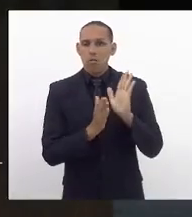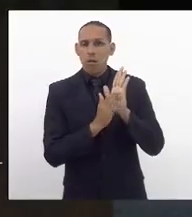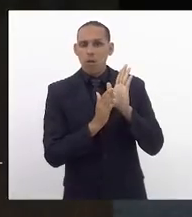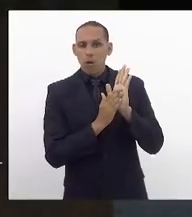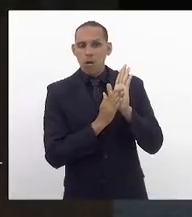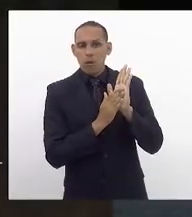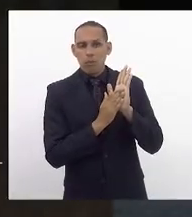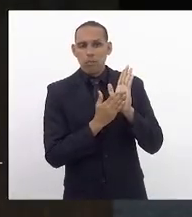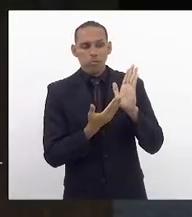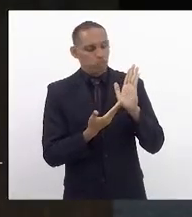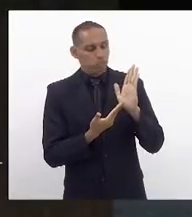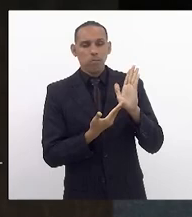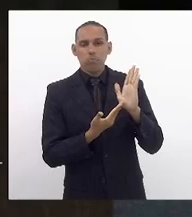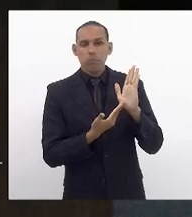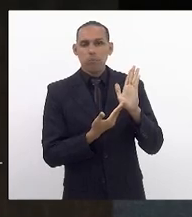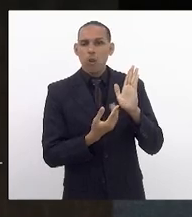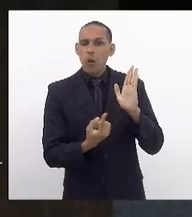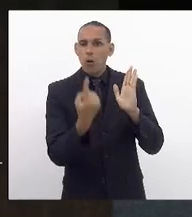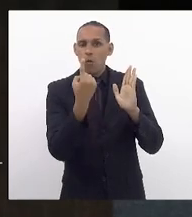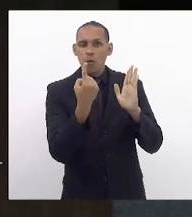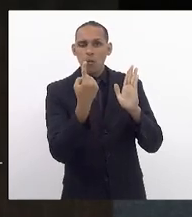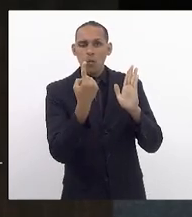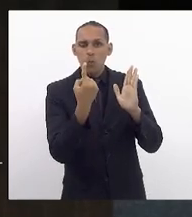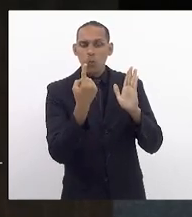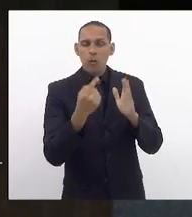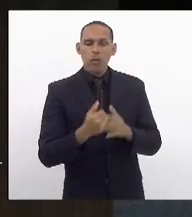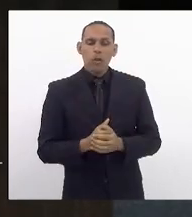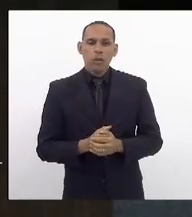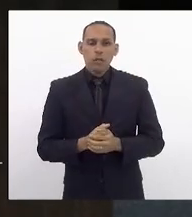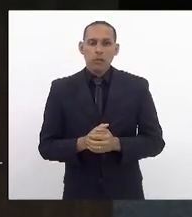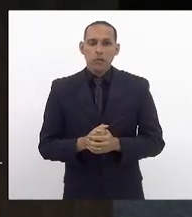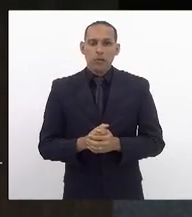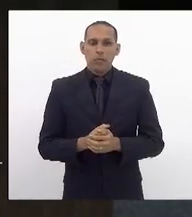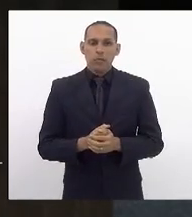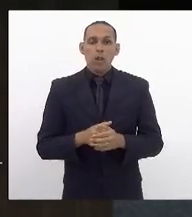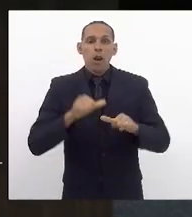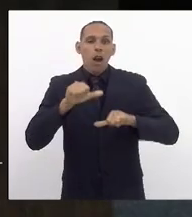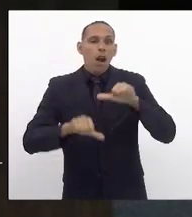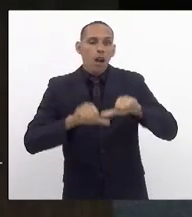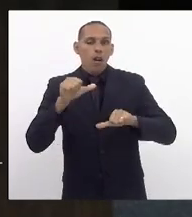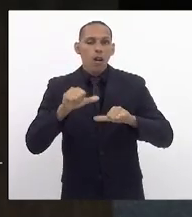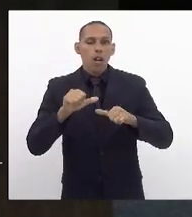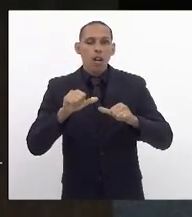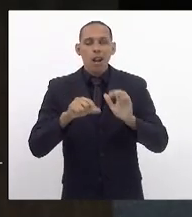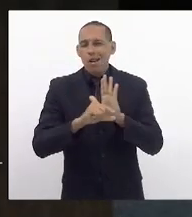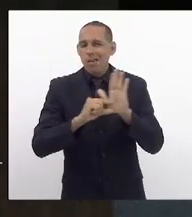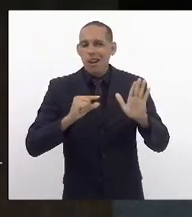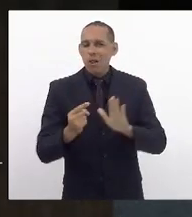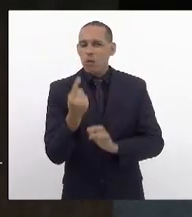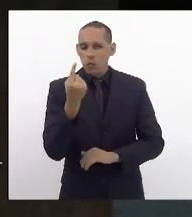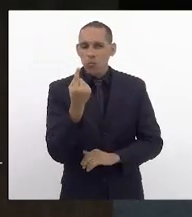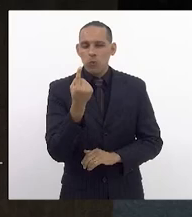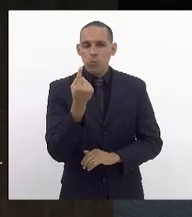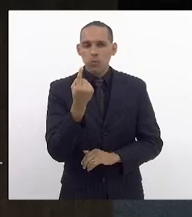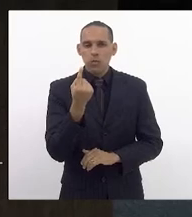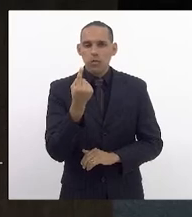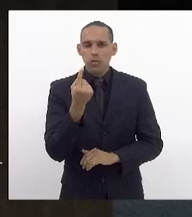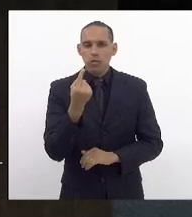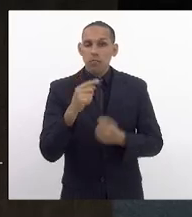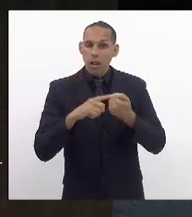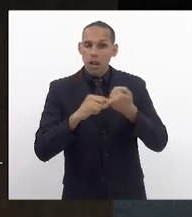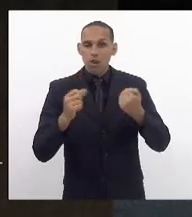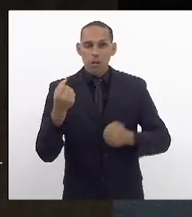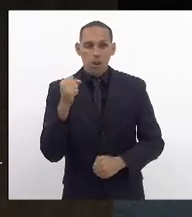proposta é única e exclusivamente de alterar o parágrafo único do